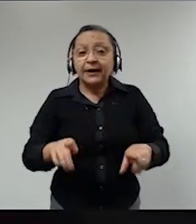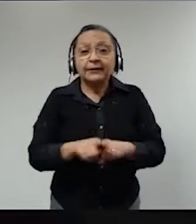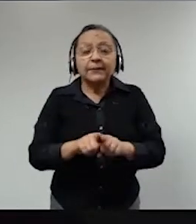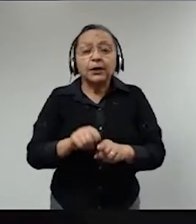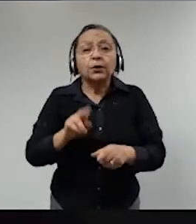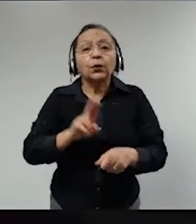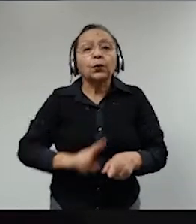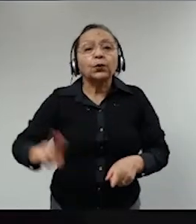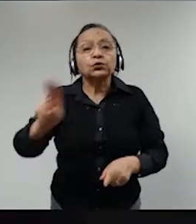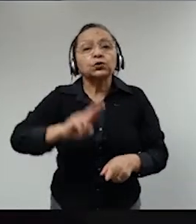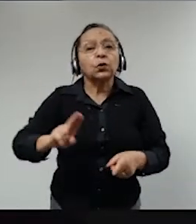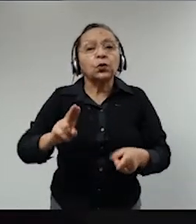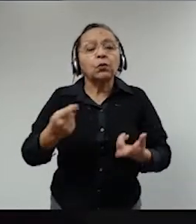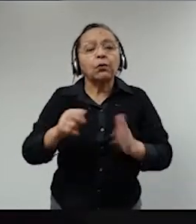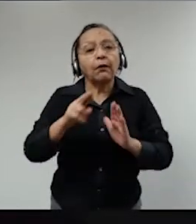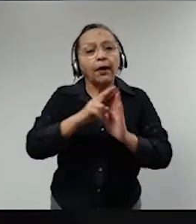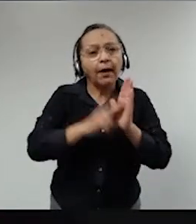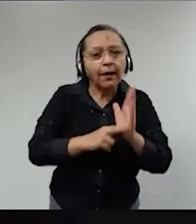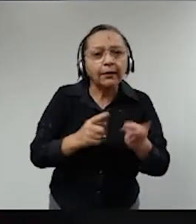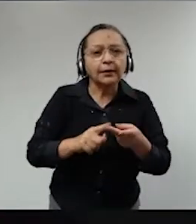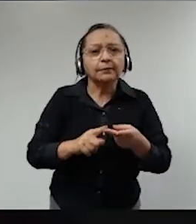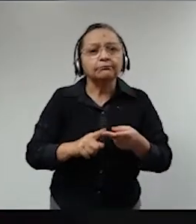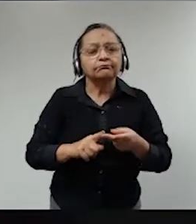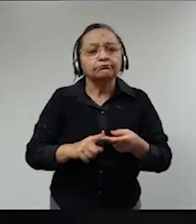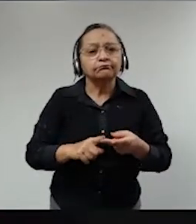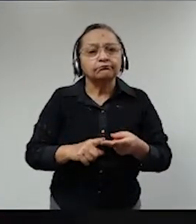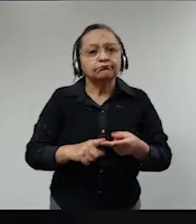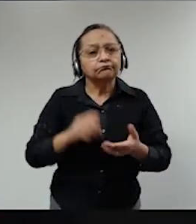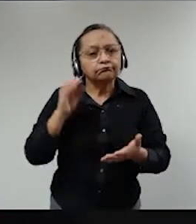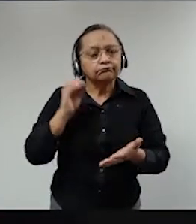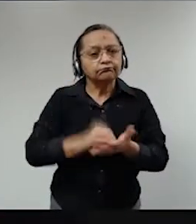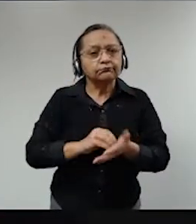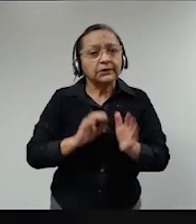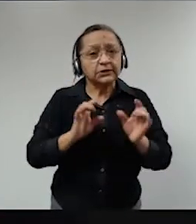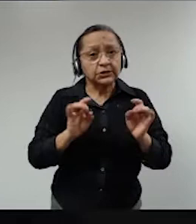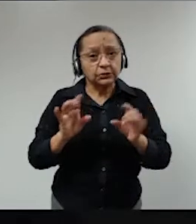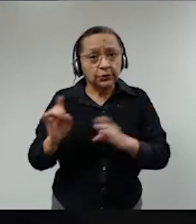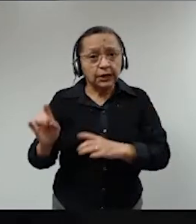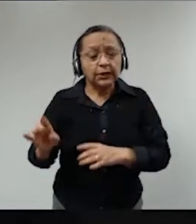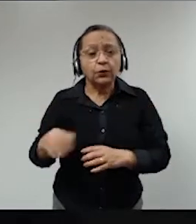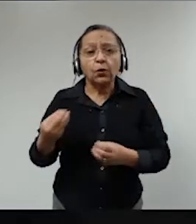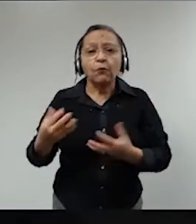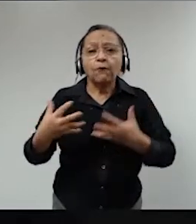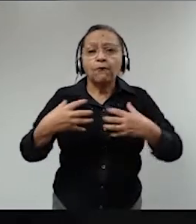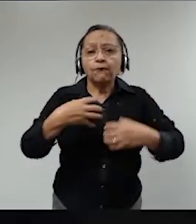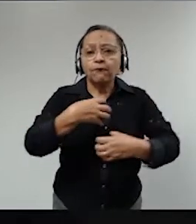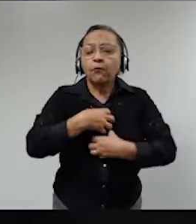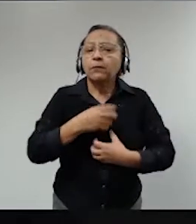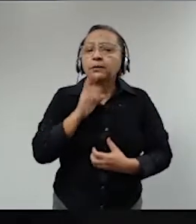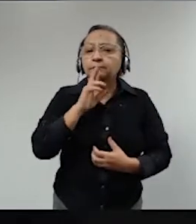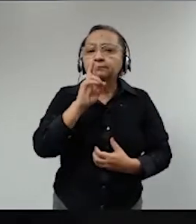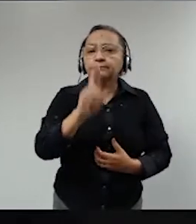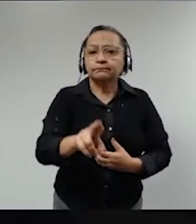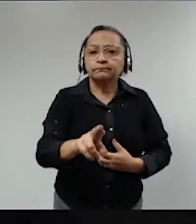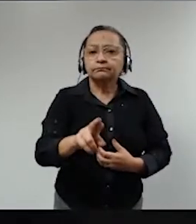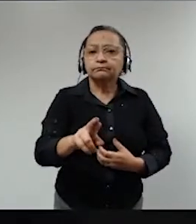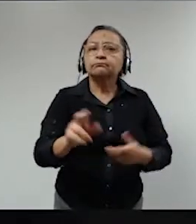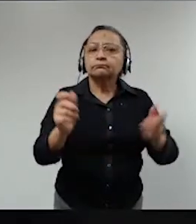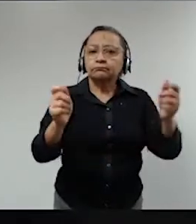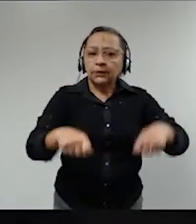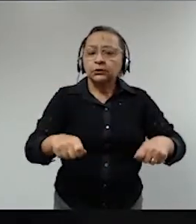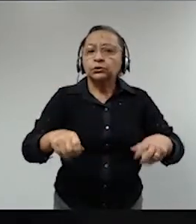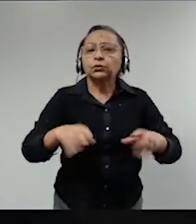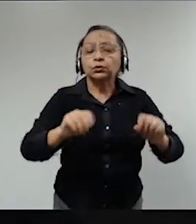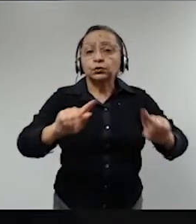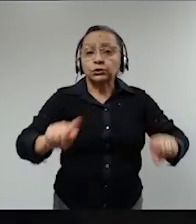métricas e procedimentos de caráter extraordinário como forma de responder de maneira eficiente ao